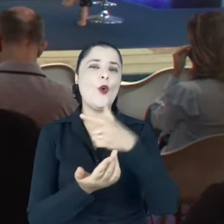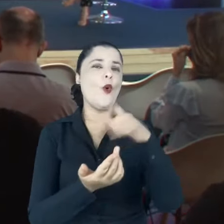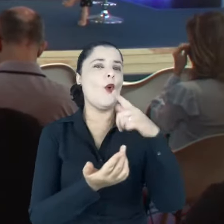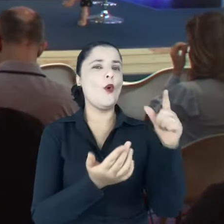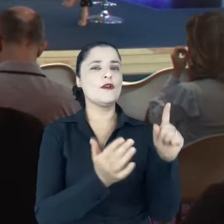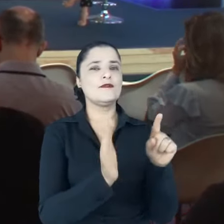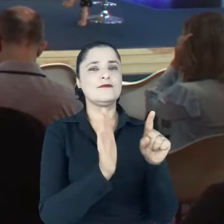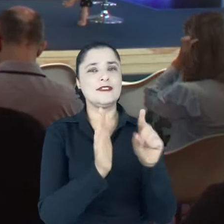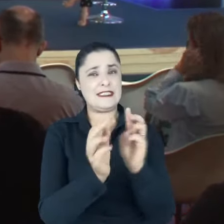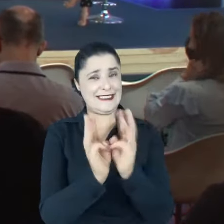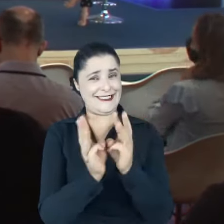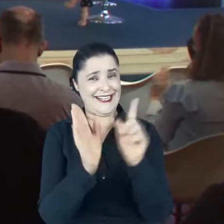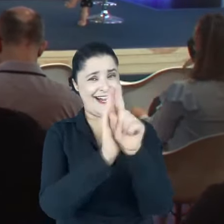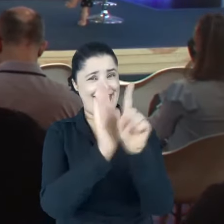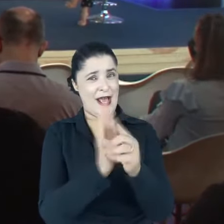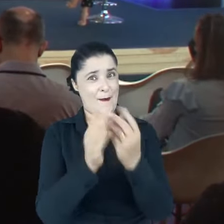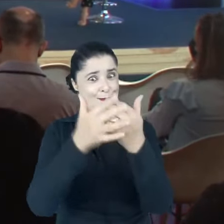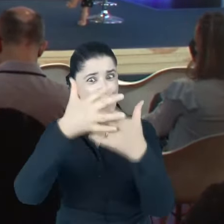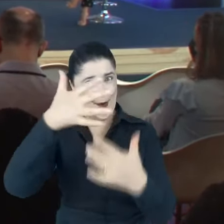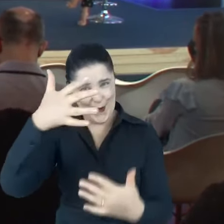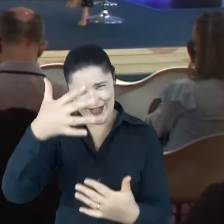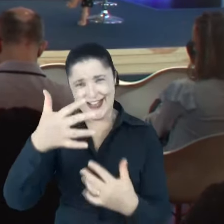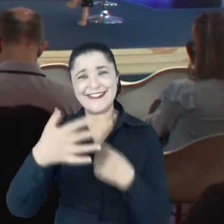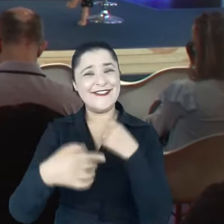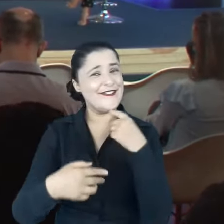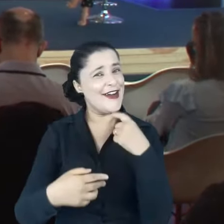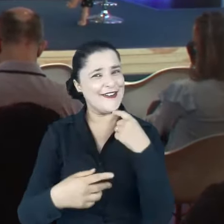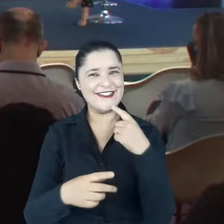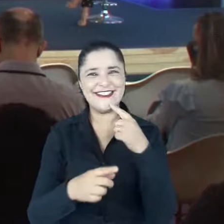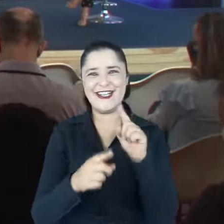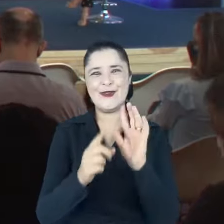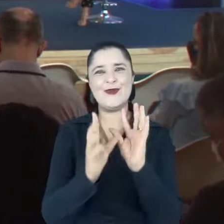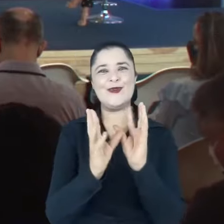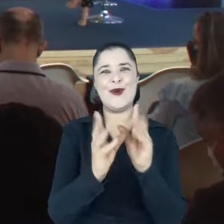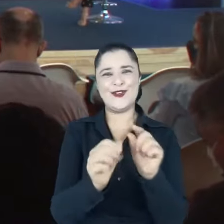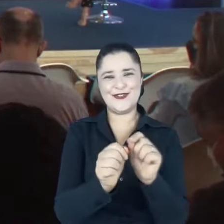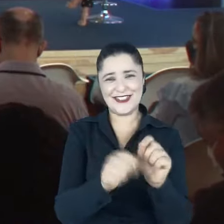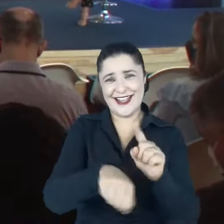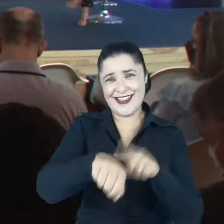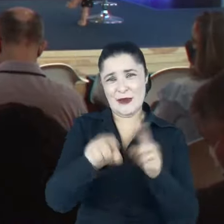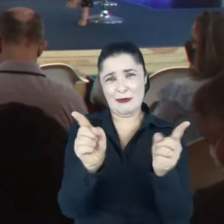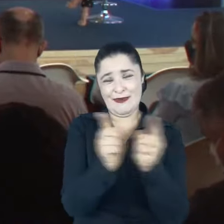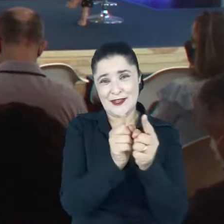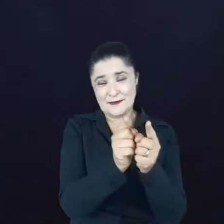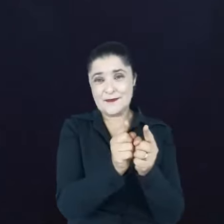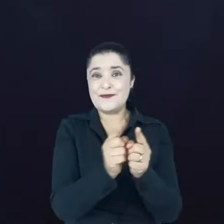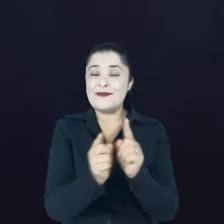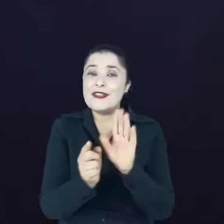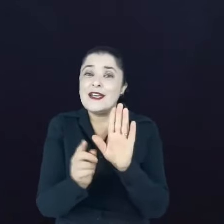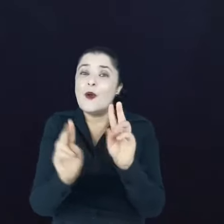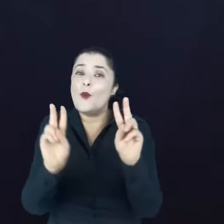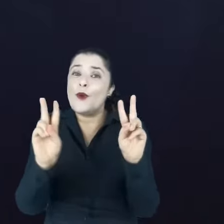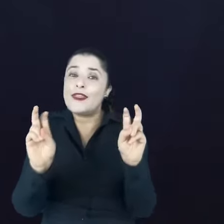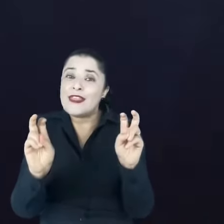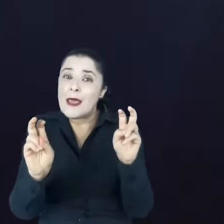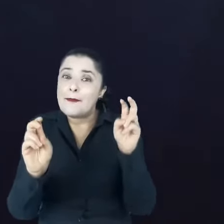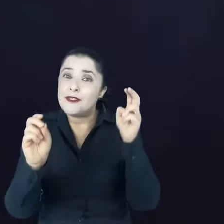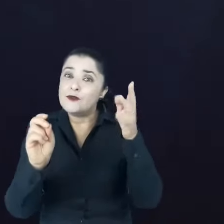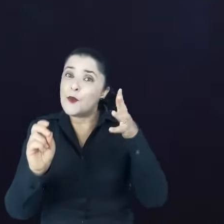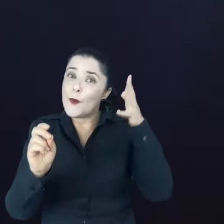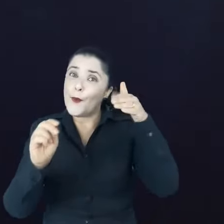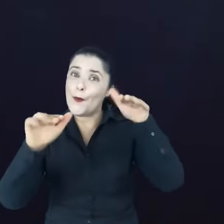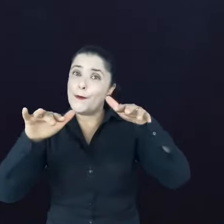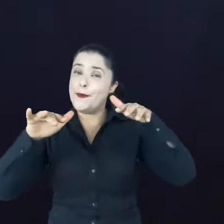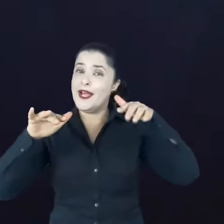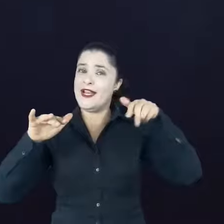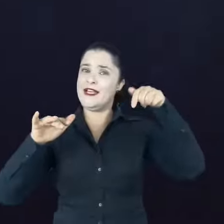muitas, tá? Mas a gente não vai fazê-las agora, porque o tempo está terminando. Mas o tema do painel de hoje é parceria.